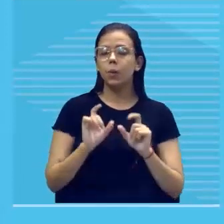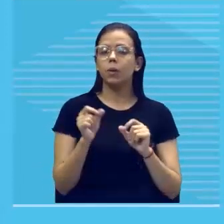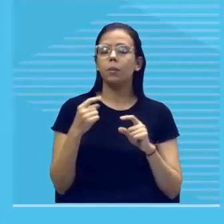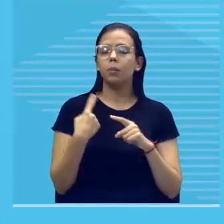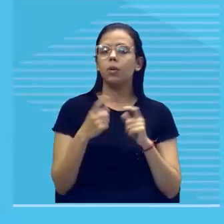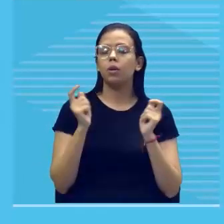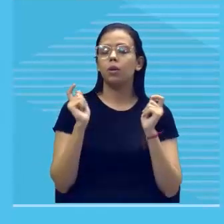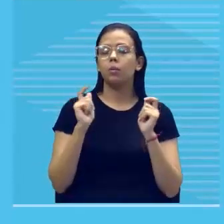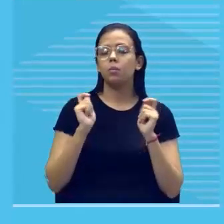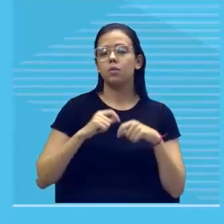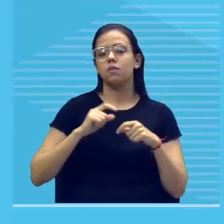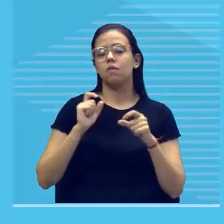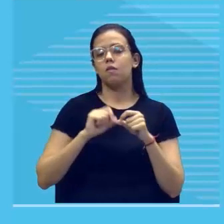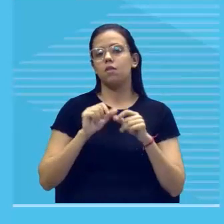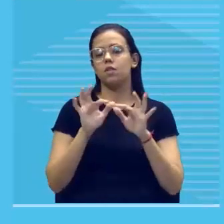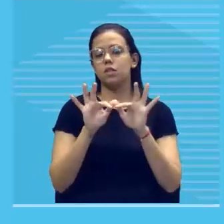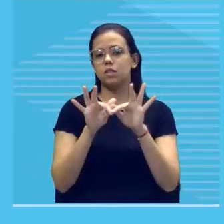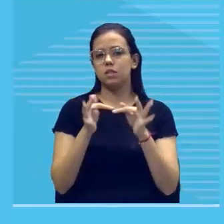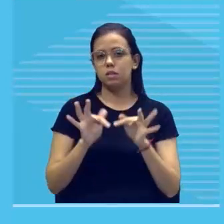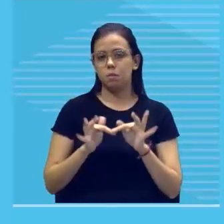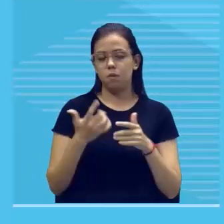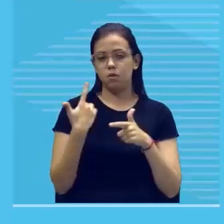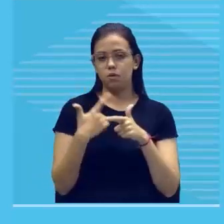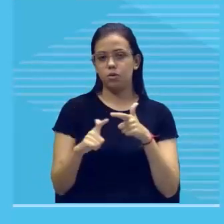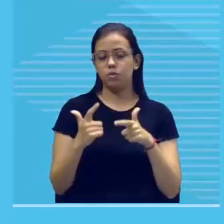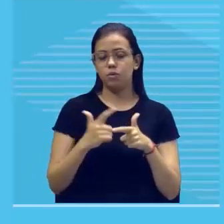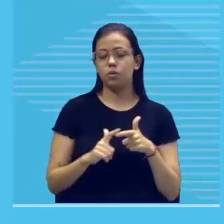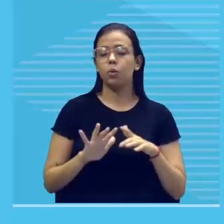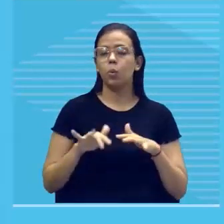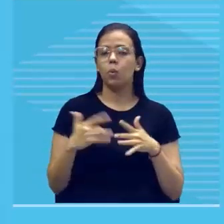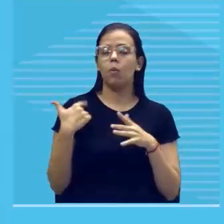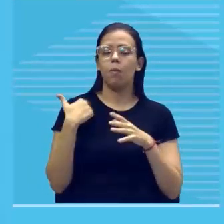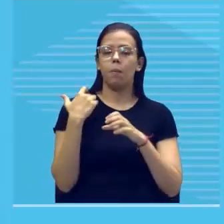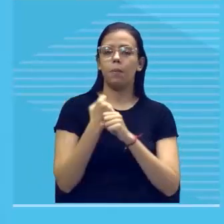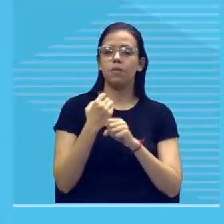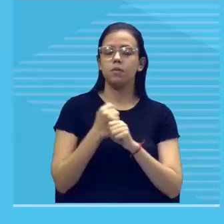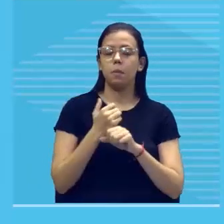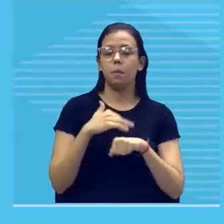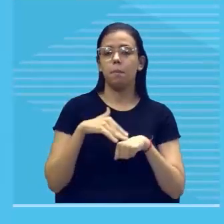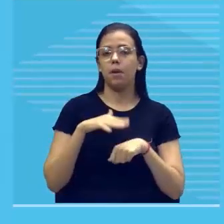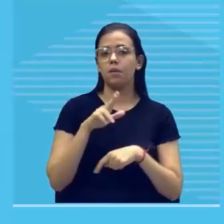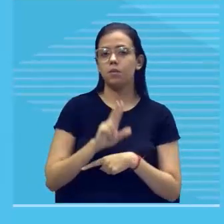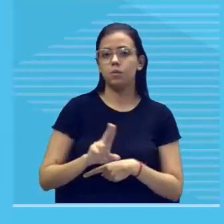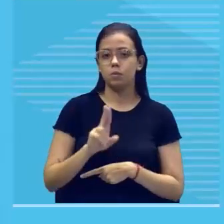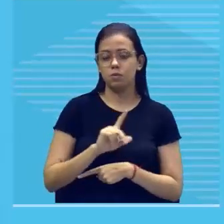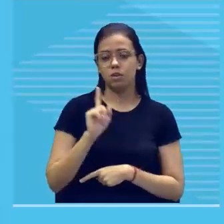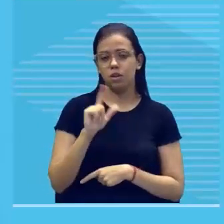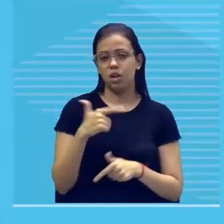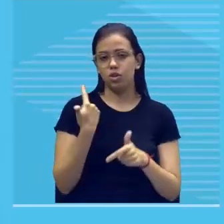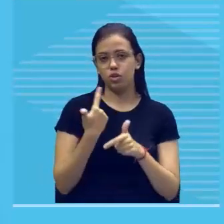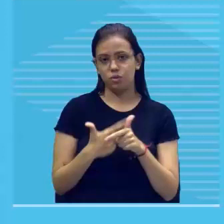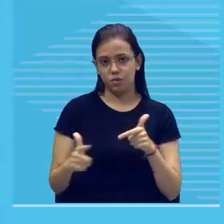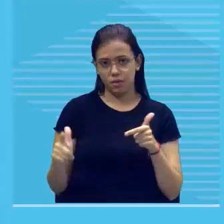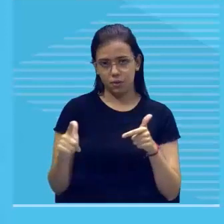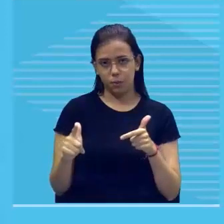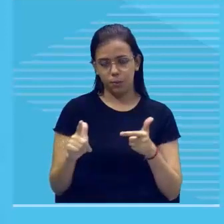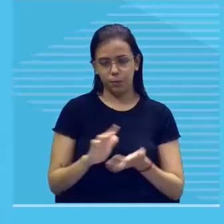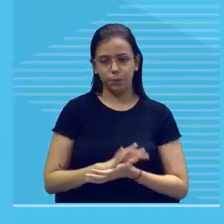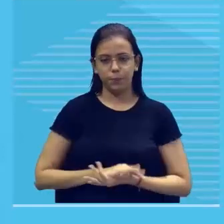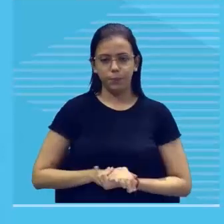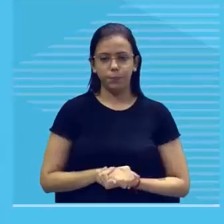foi fazendo simplificações qual foi a operação que eu mais utilizei divisão